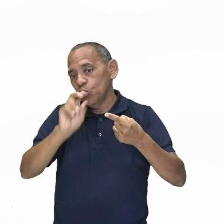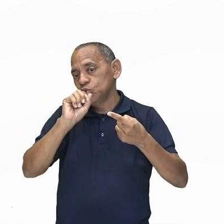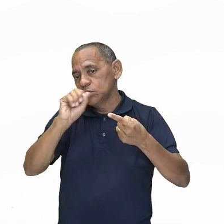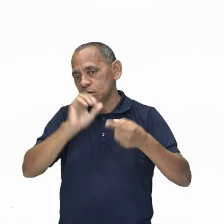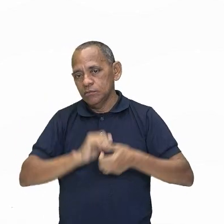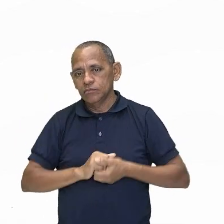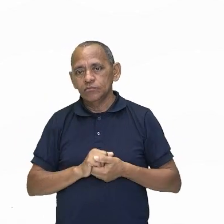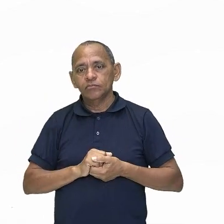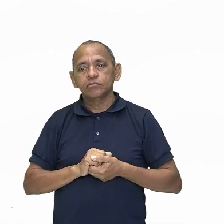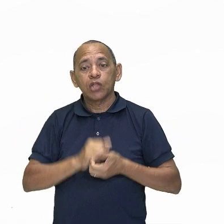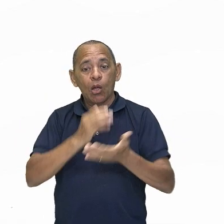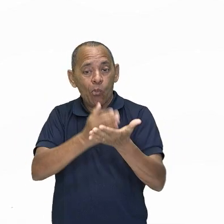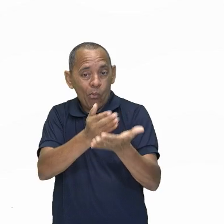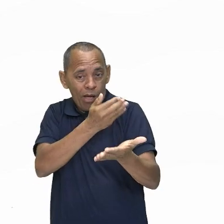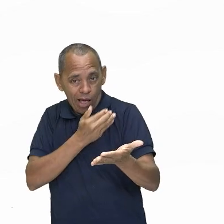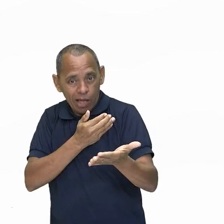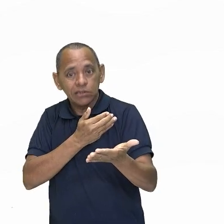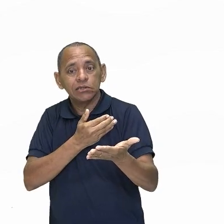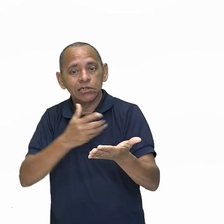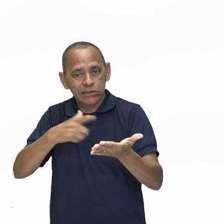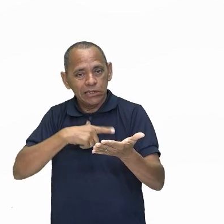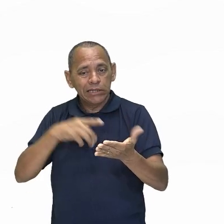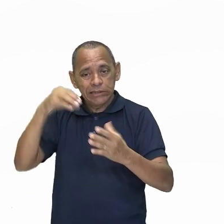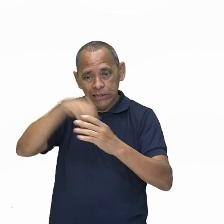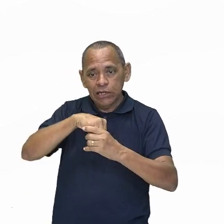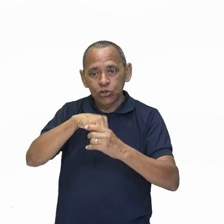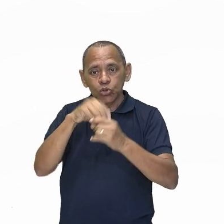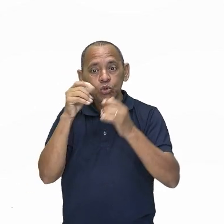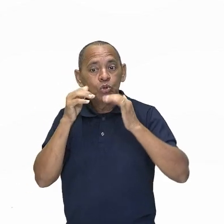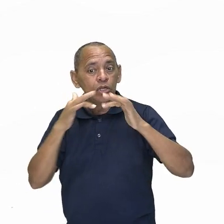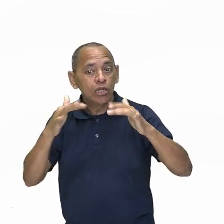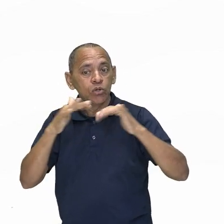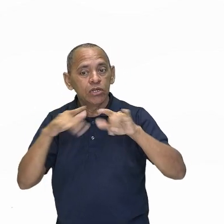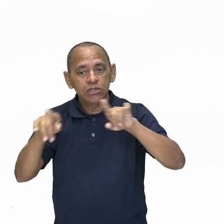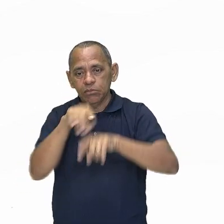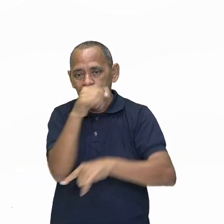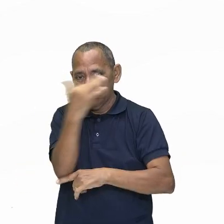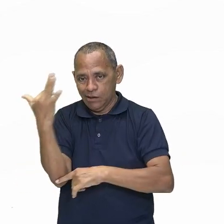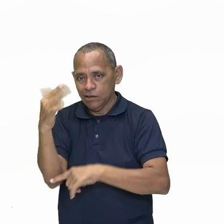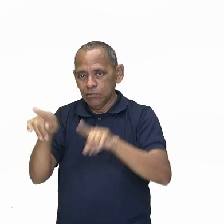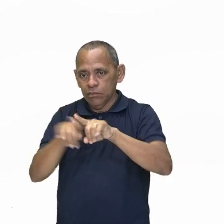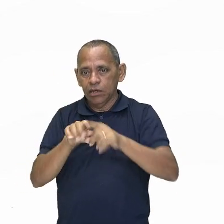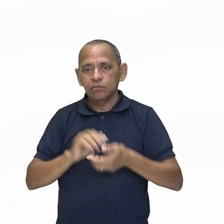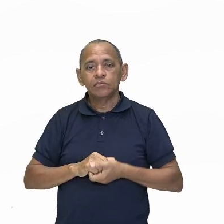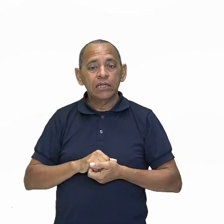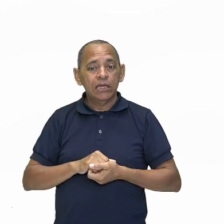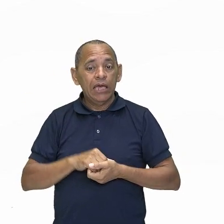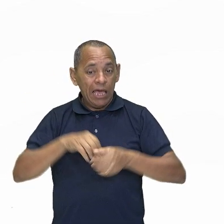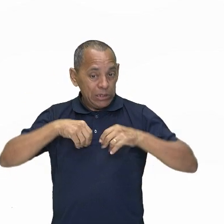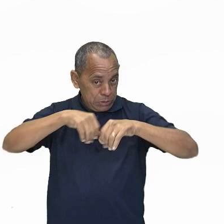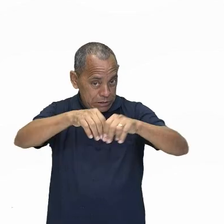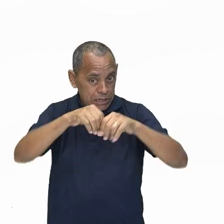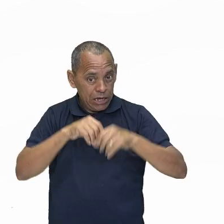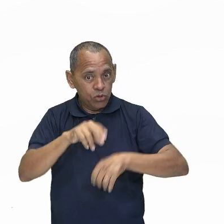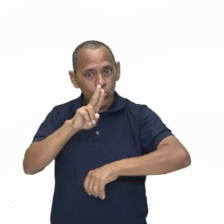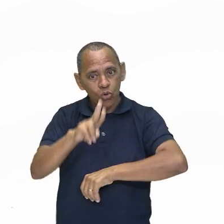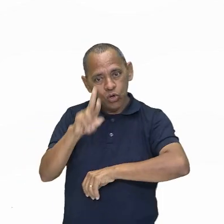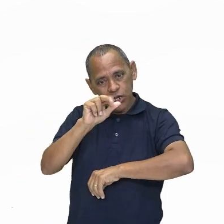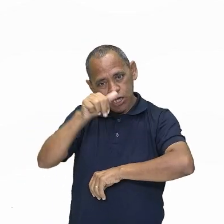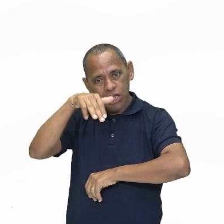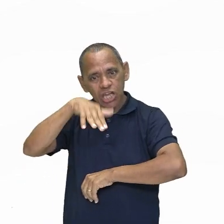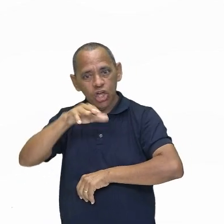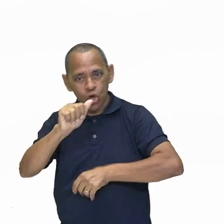utilização de fonte e presença em abundância na natureza, porque o minério do urânio, ele é encontrado de forma abundante. É